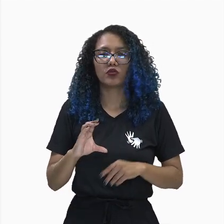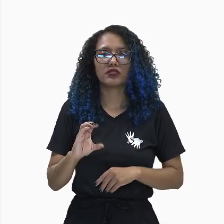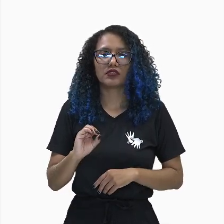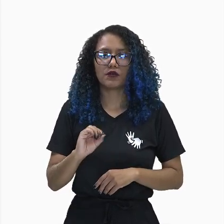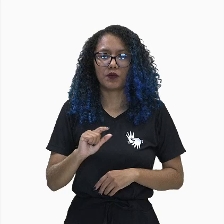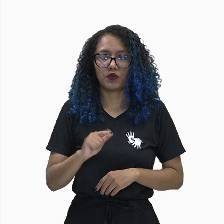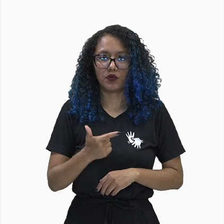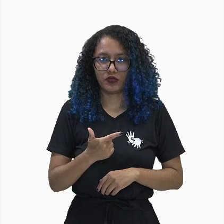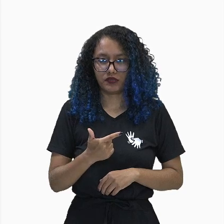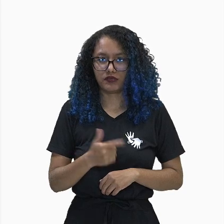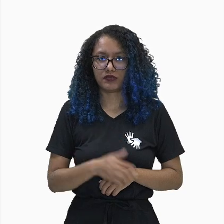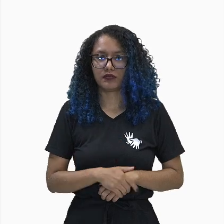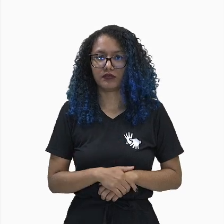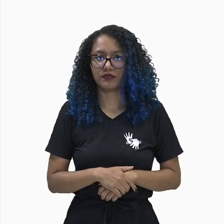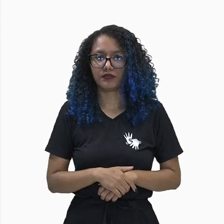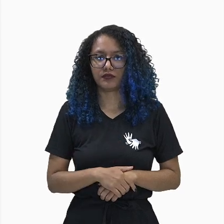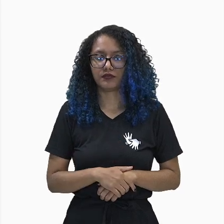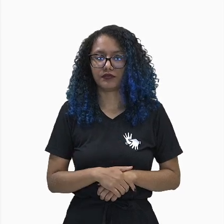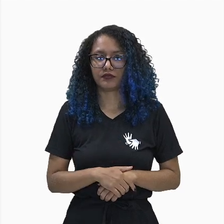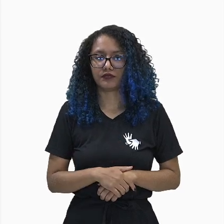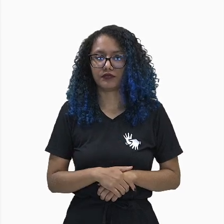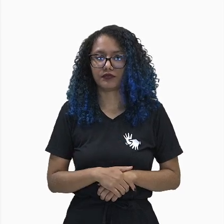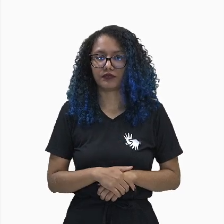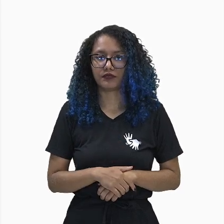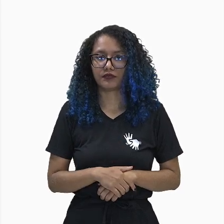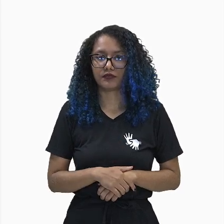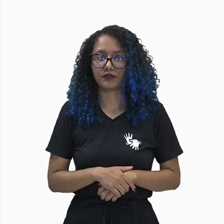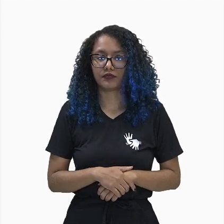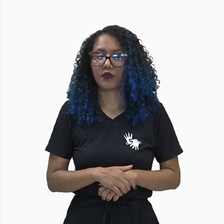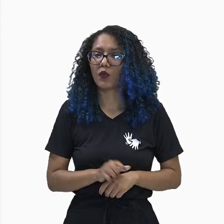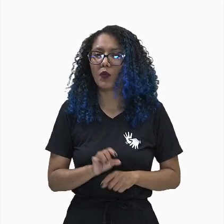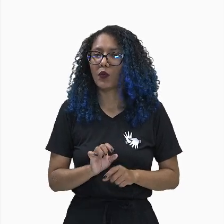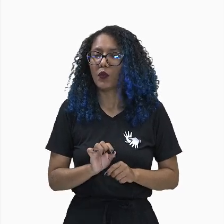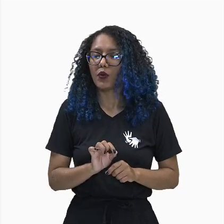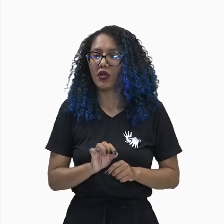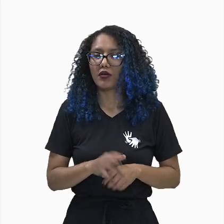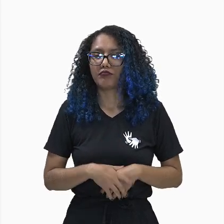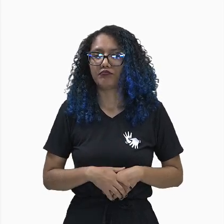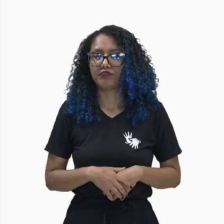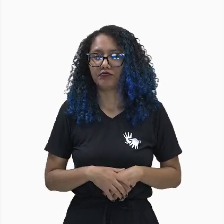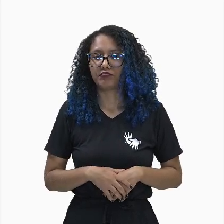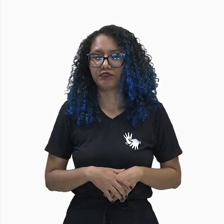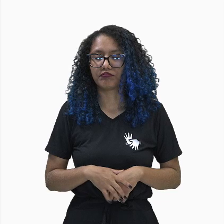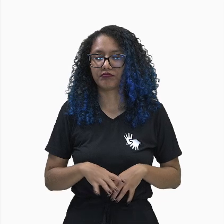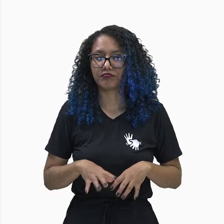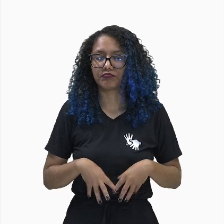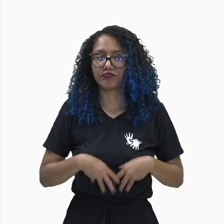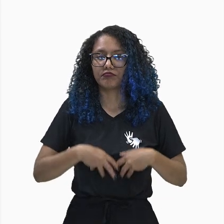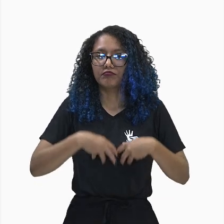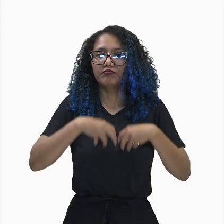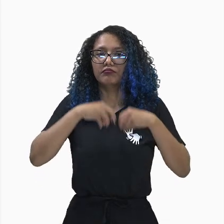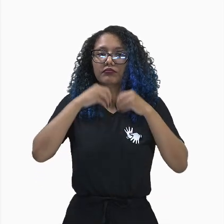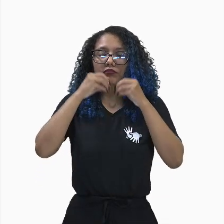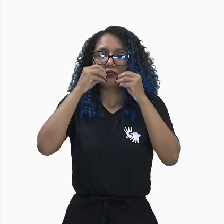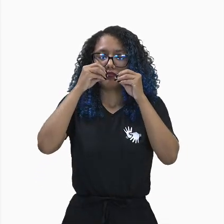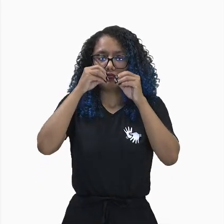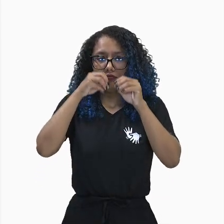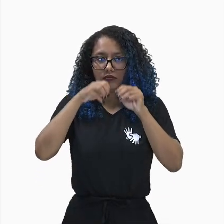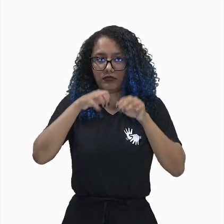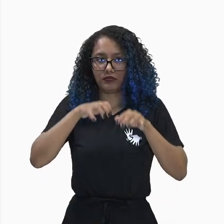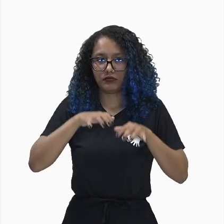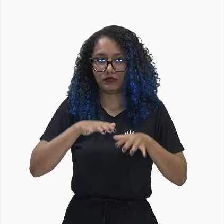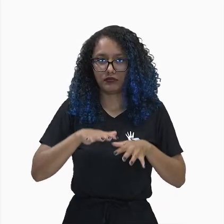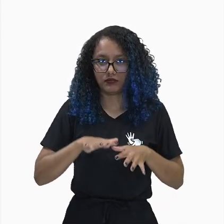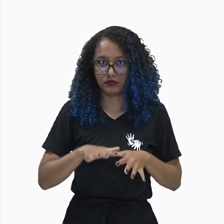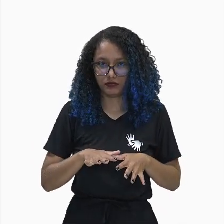esse dióxido de carbono, ele vai ser eliminado, lançado para o meio externo, e também vai